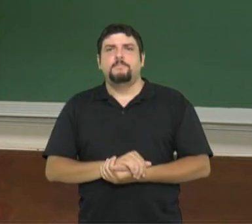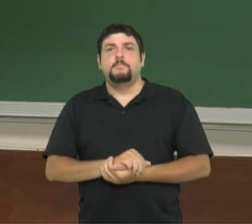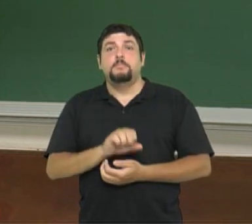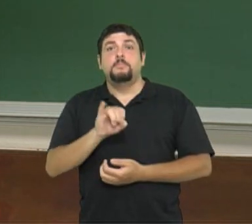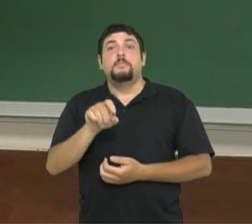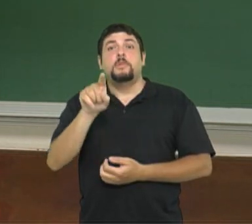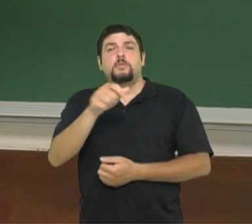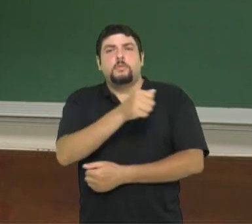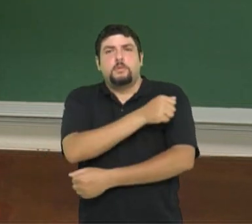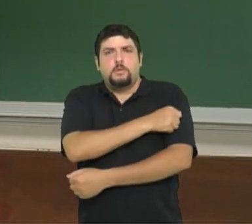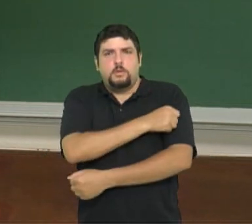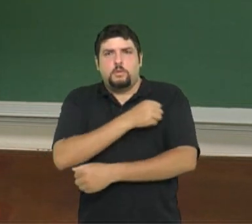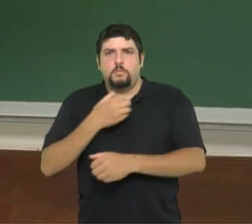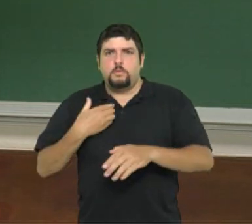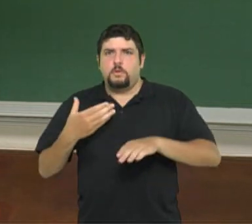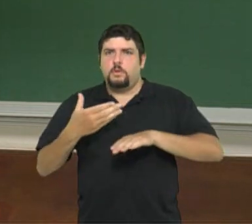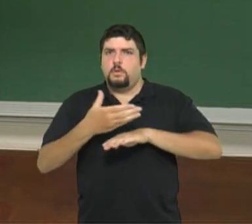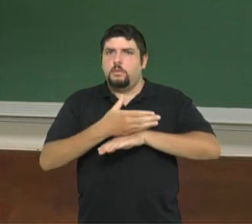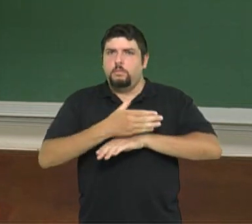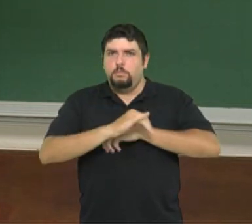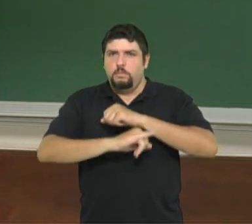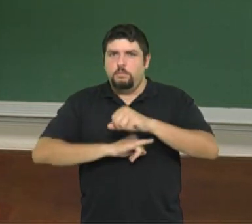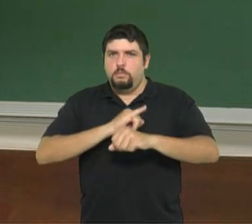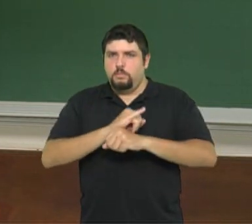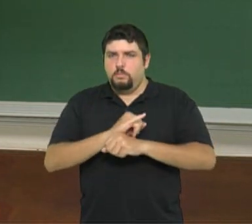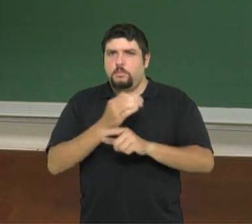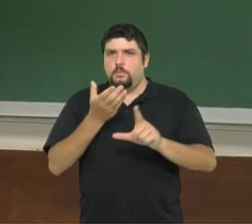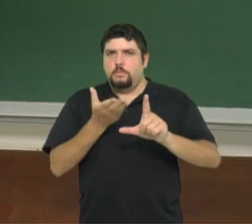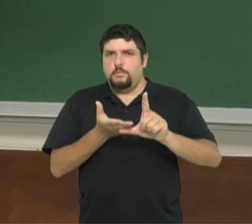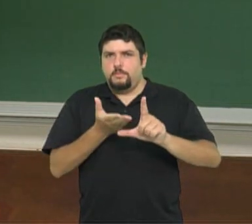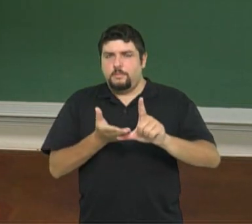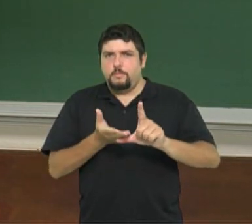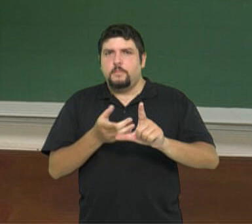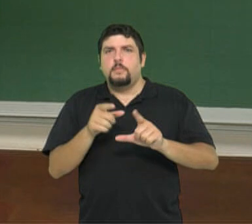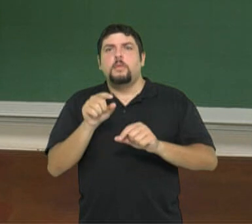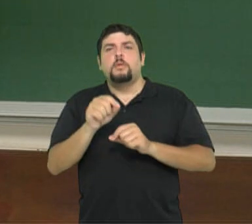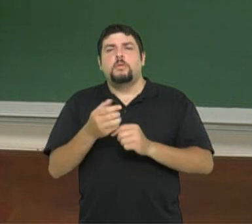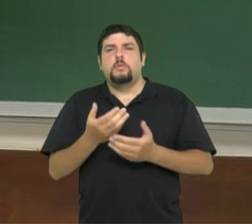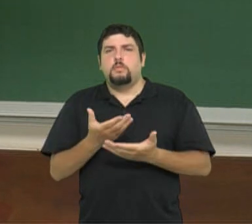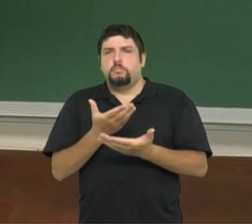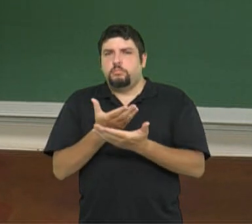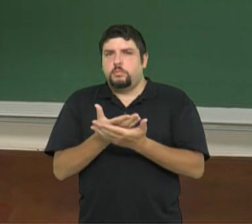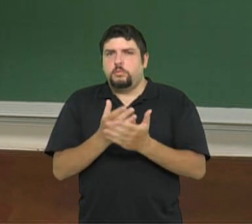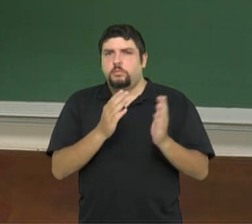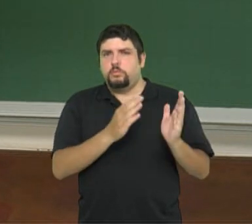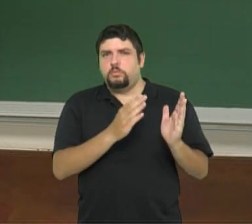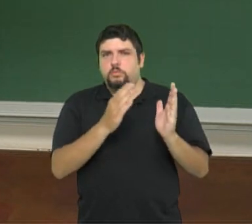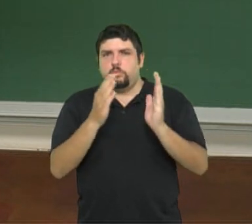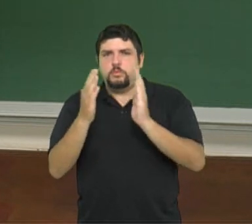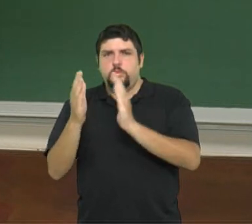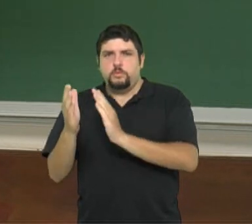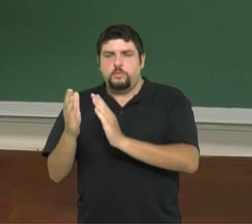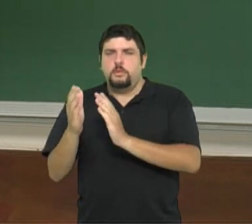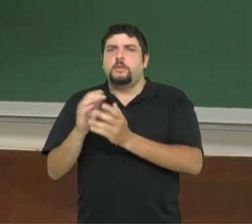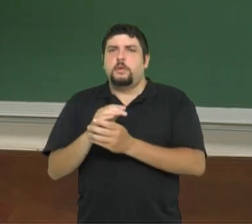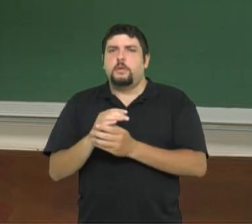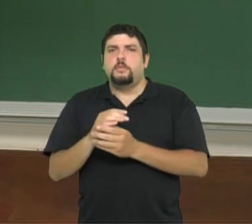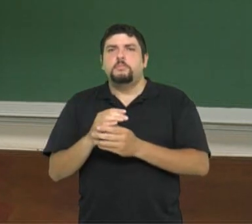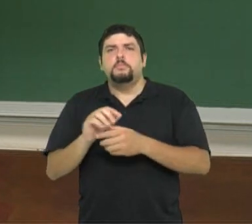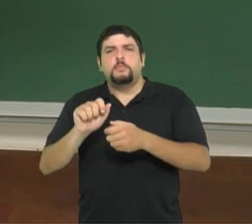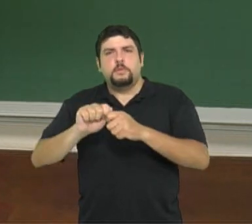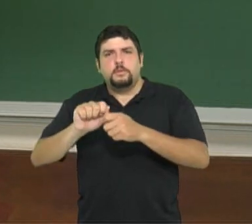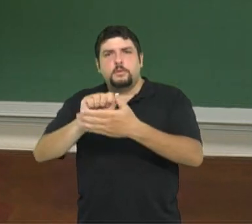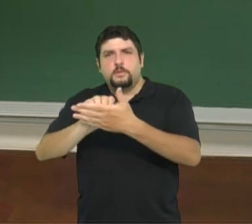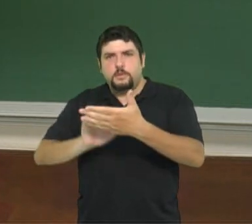você é aluno, tem acesso às plataformas do Classroom. Lembrando, assista a aula completa com a professora que vos fala, faça as